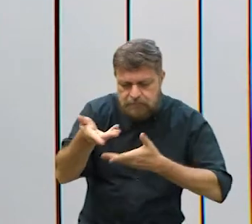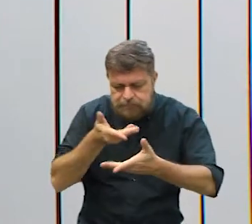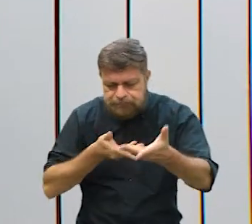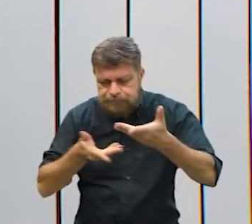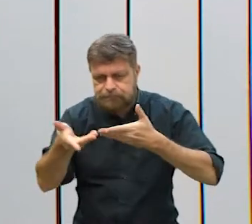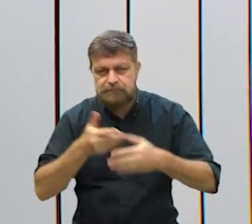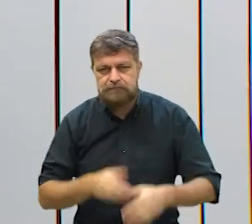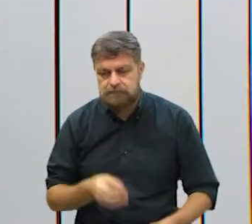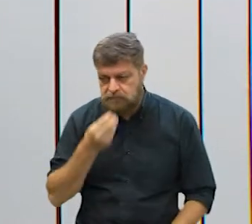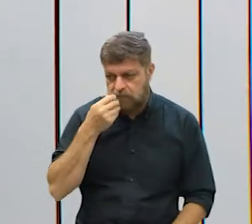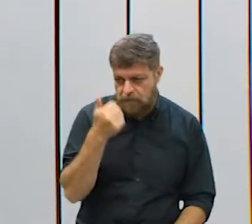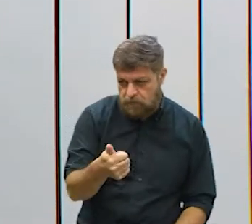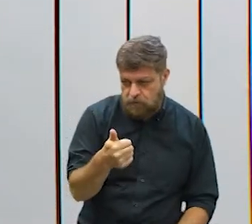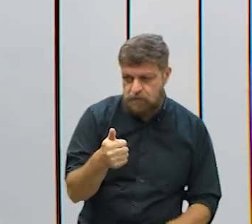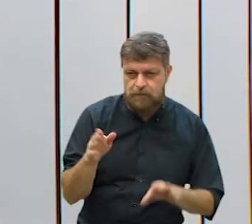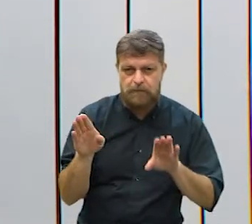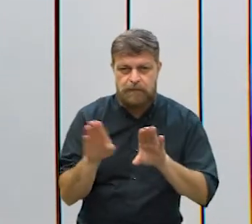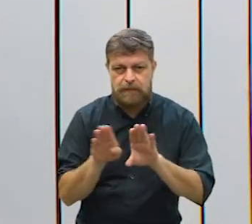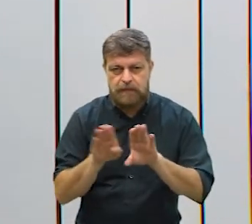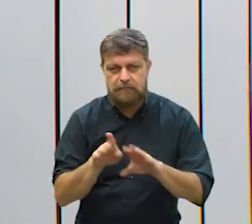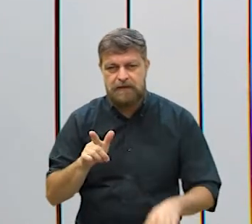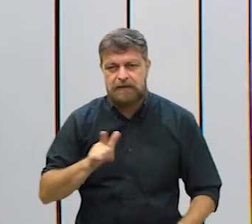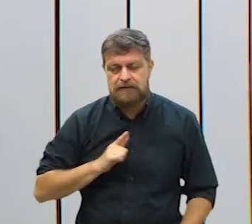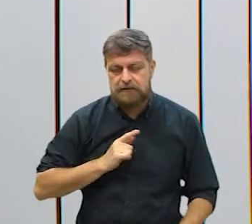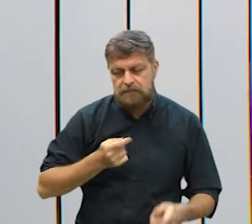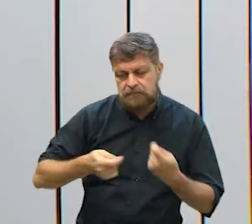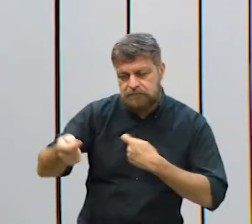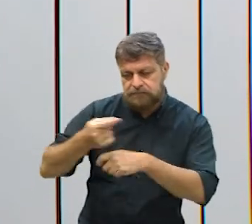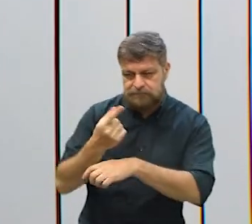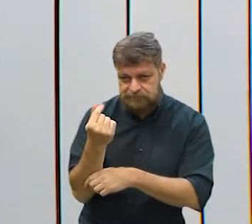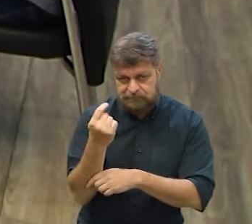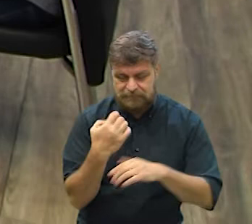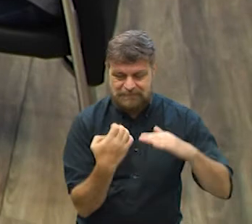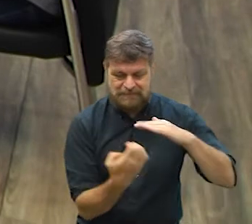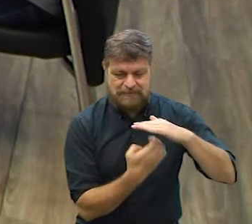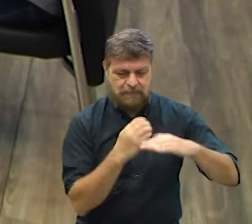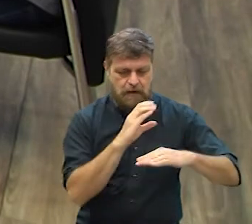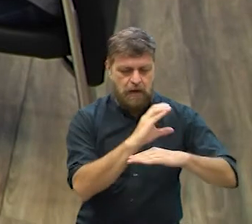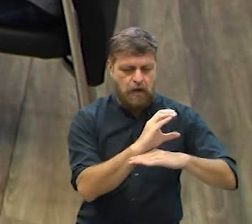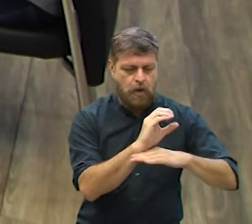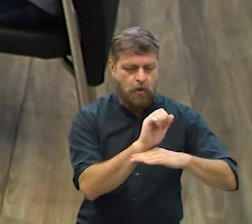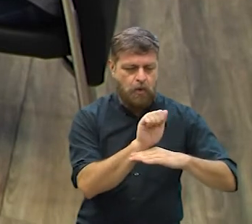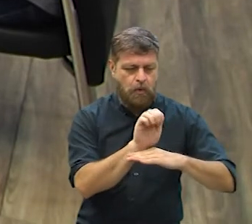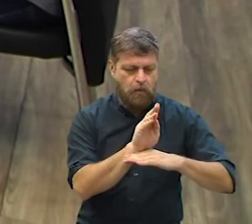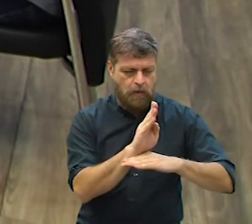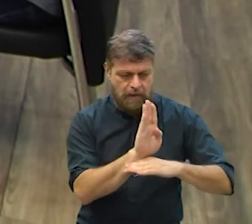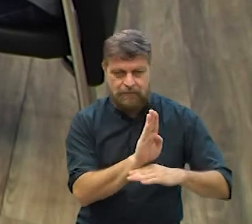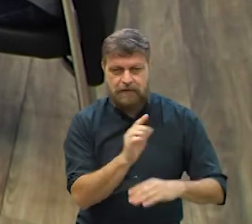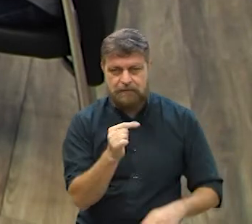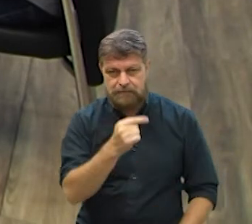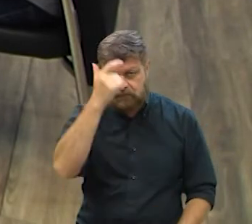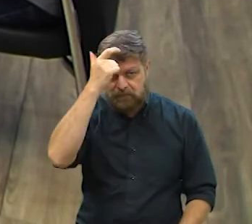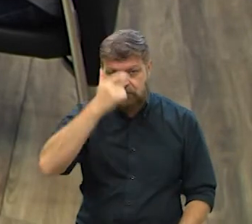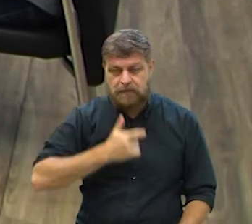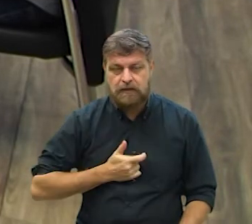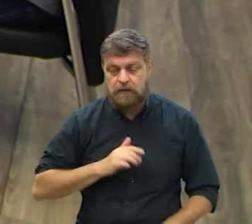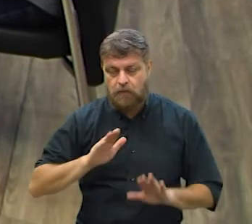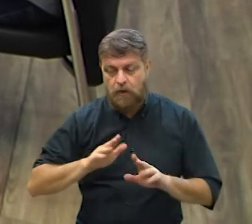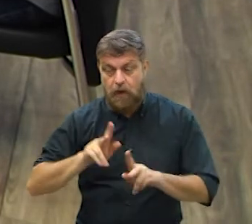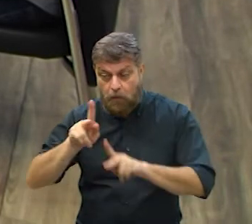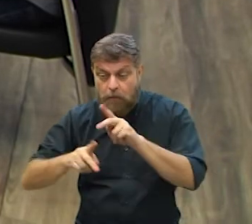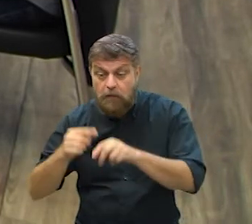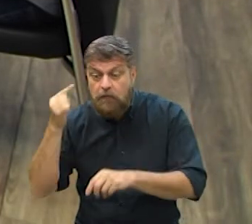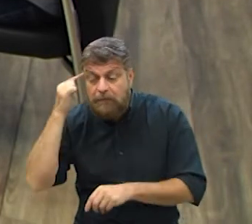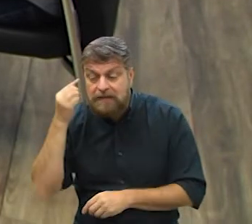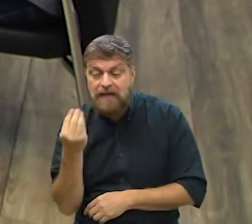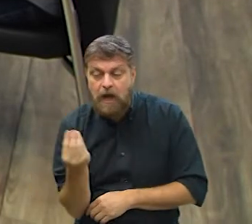bom? E a questão de pegar emprestado, se a Coab, né, que a gente olha, agora eu vou falar como a mentalidade da